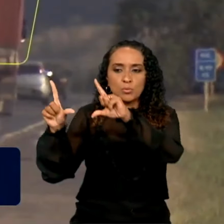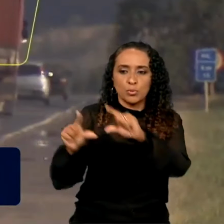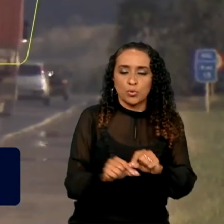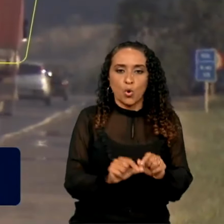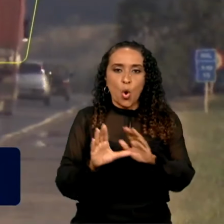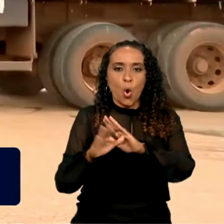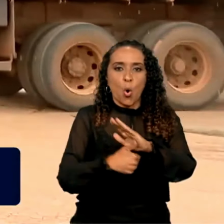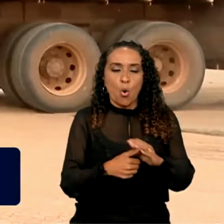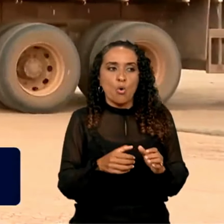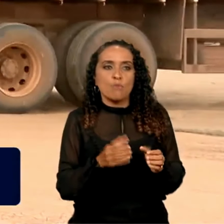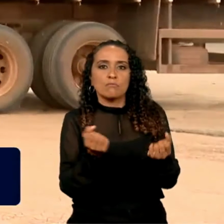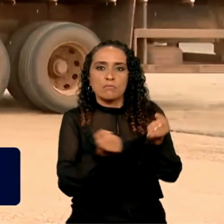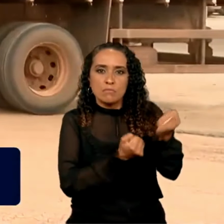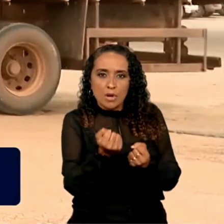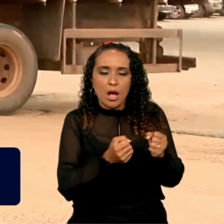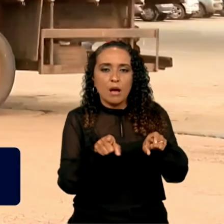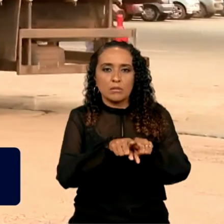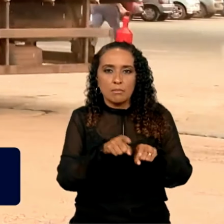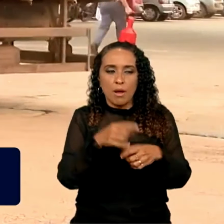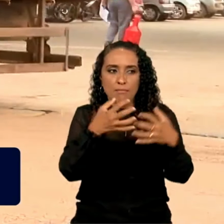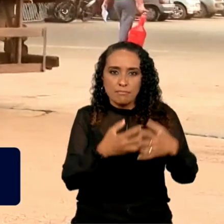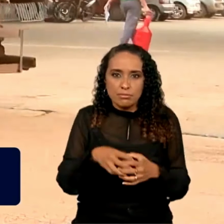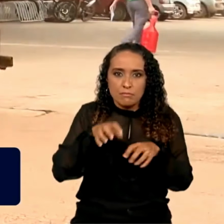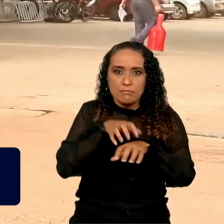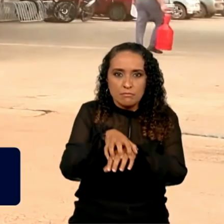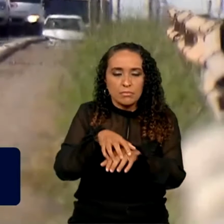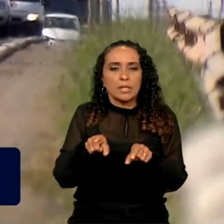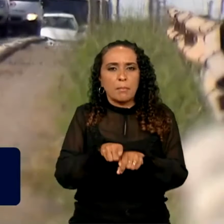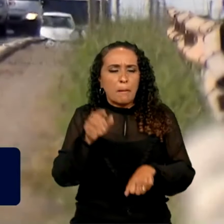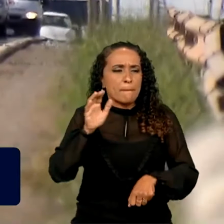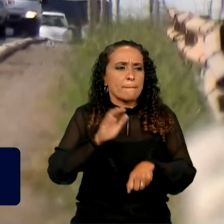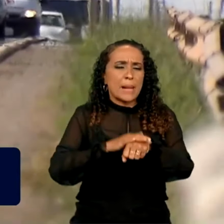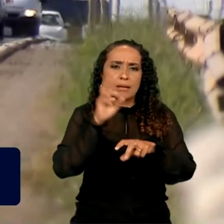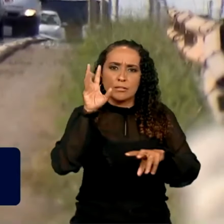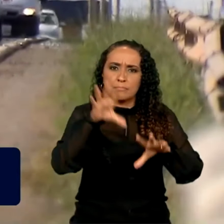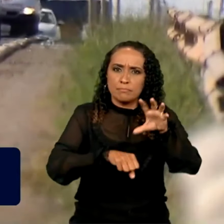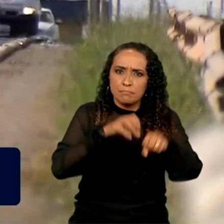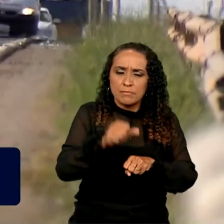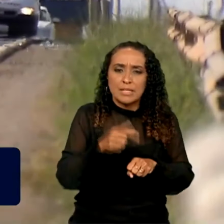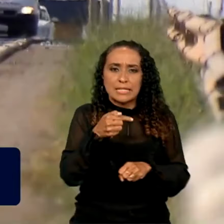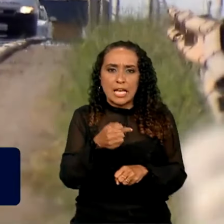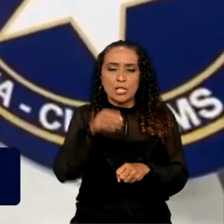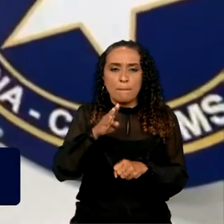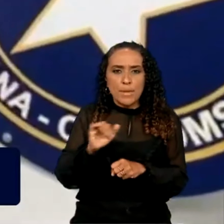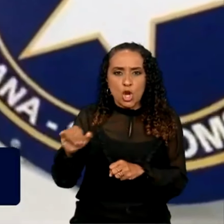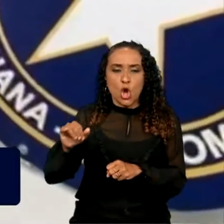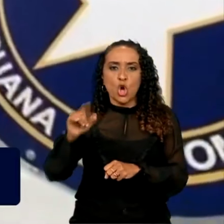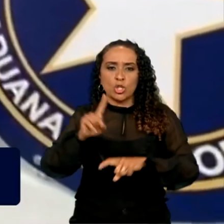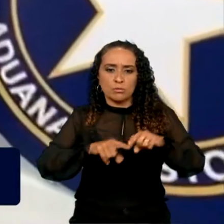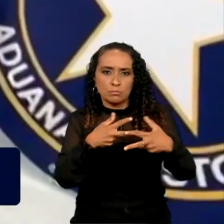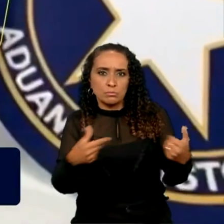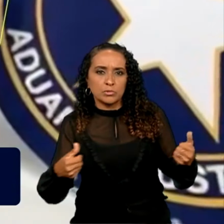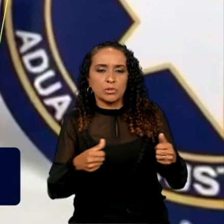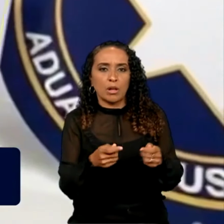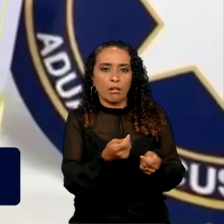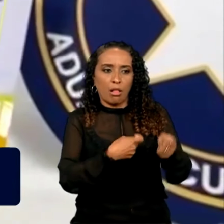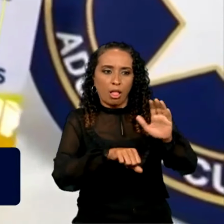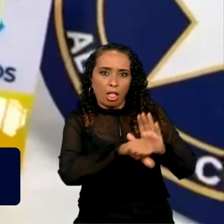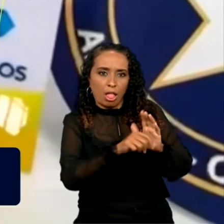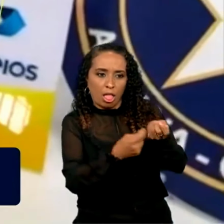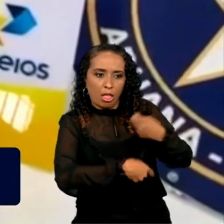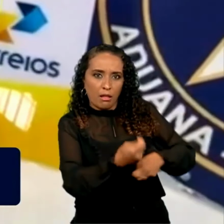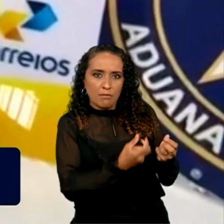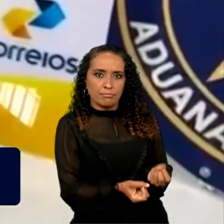de veículos e de cargas, além da apreensão de mais de 7 bilhões de reais de bens do narcotráfico e